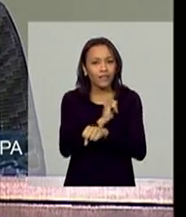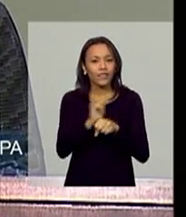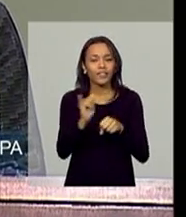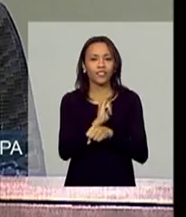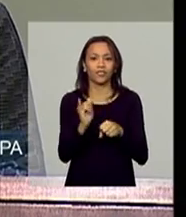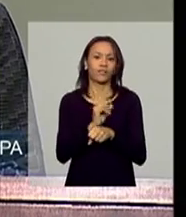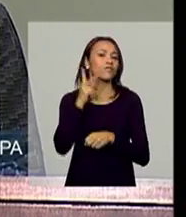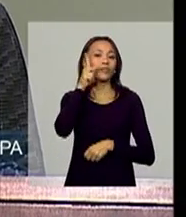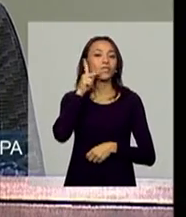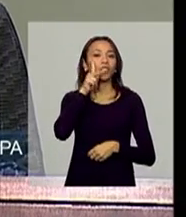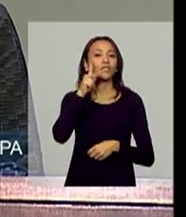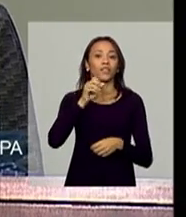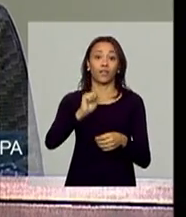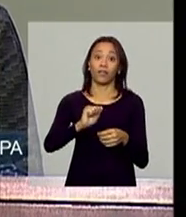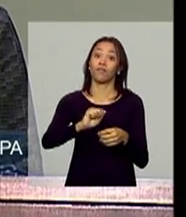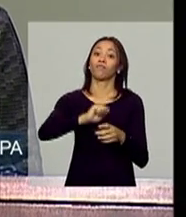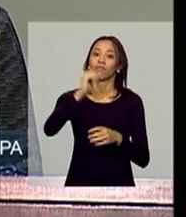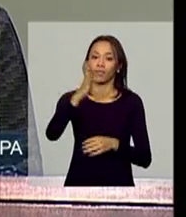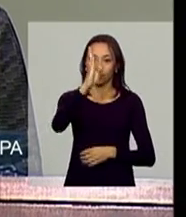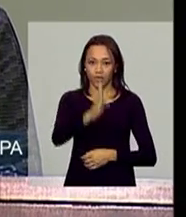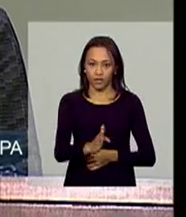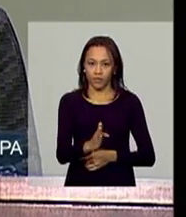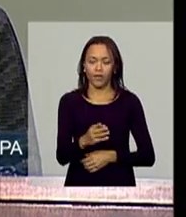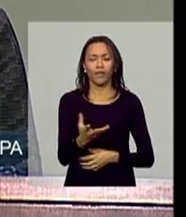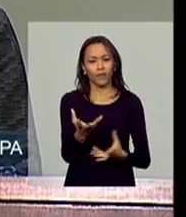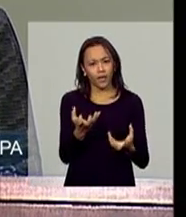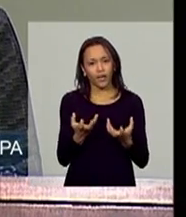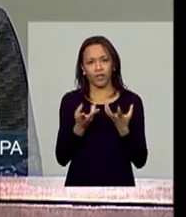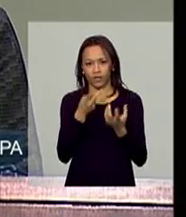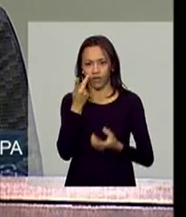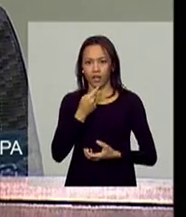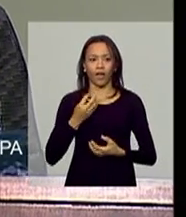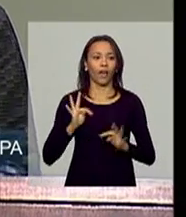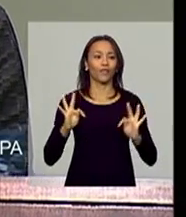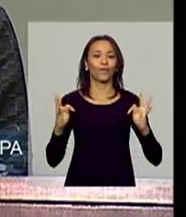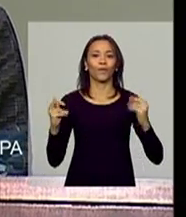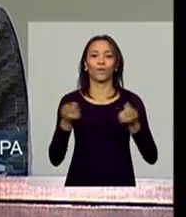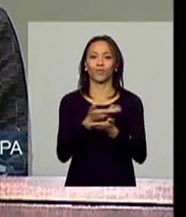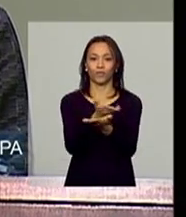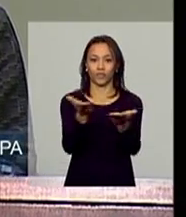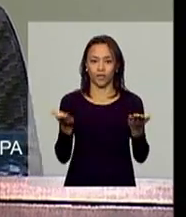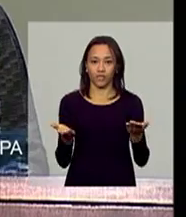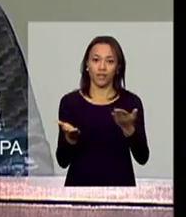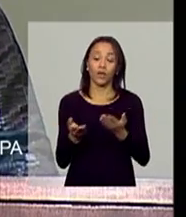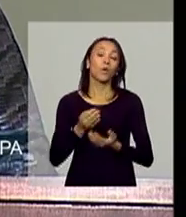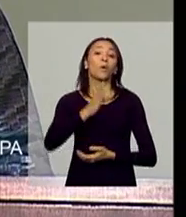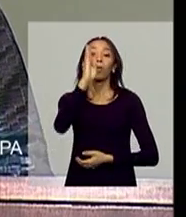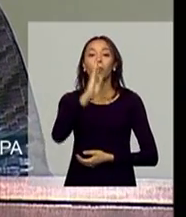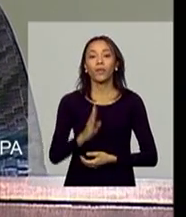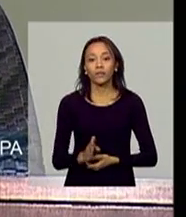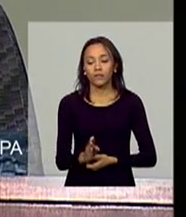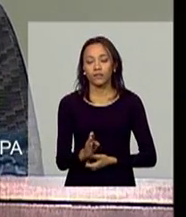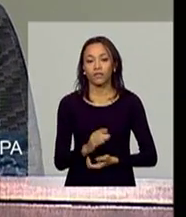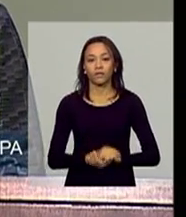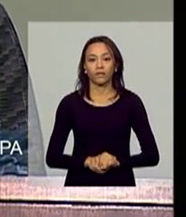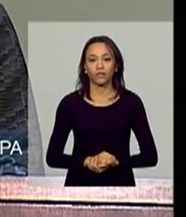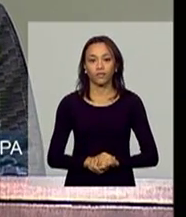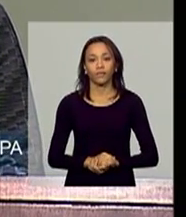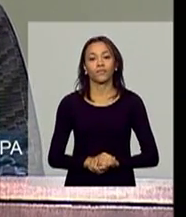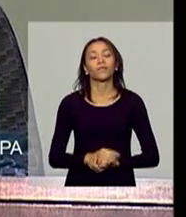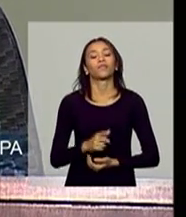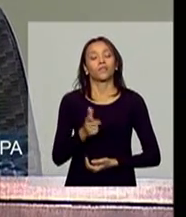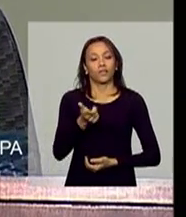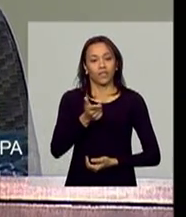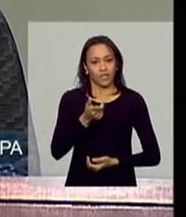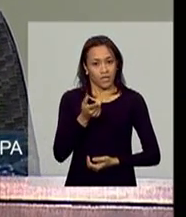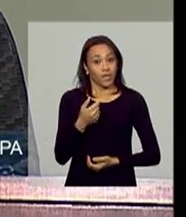externa. Eu queria dizer a todos vocês, o Brasil conta, e conta